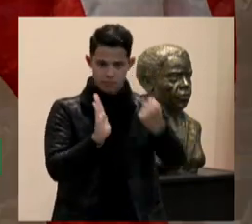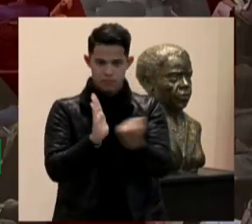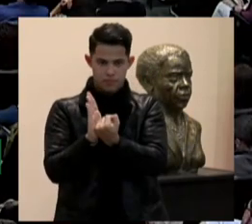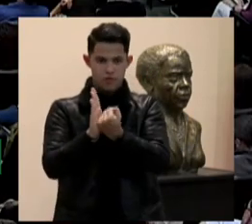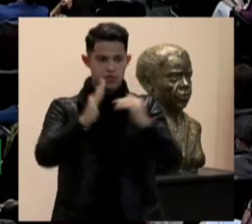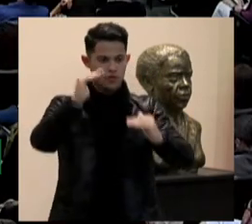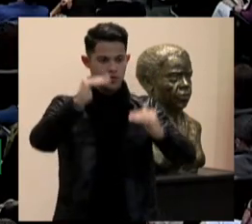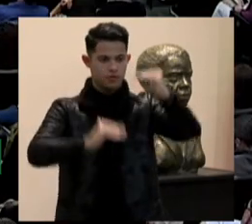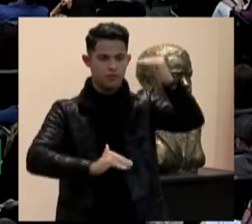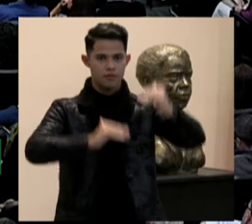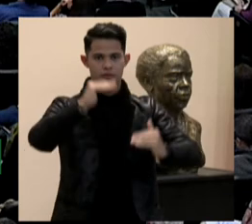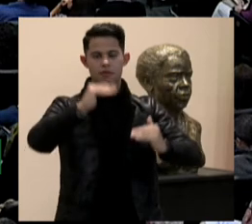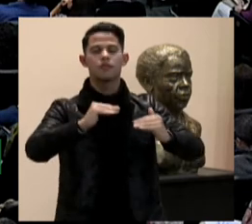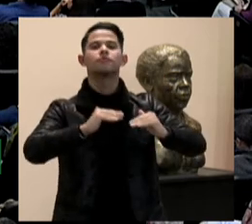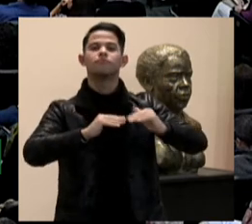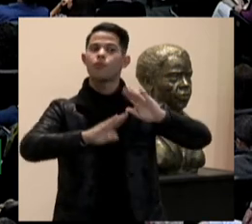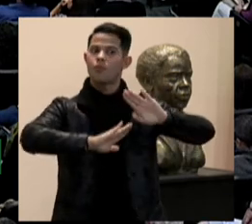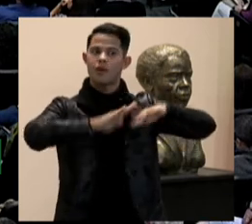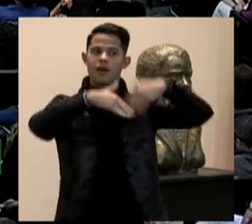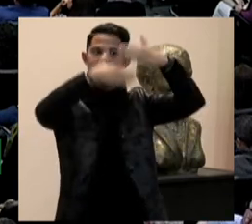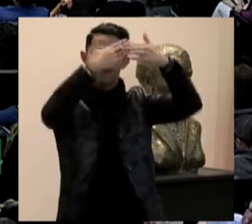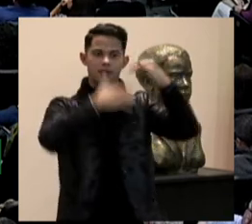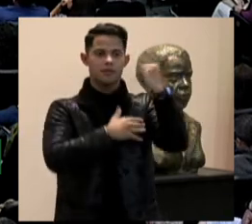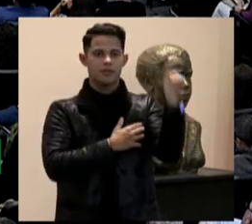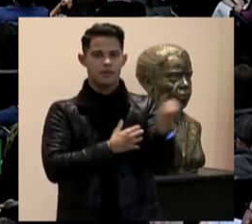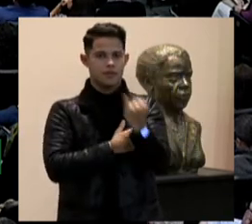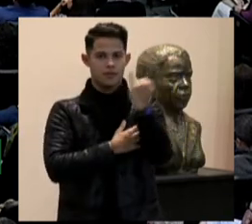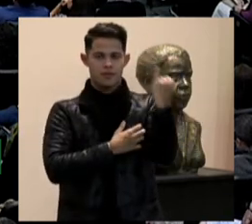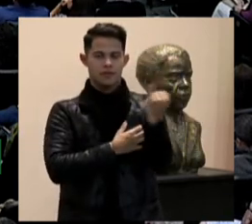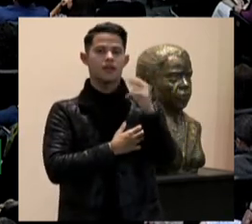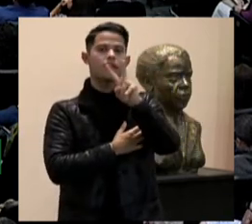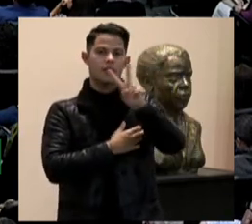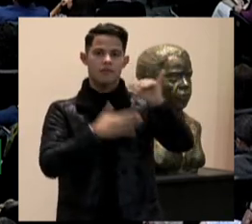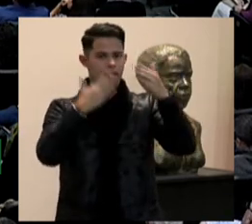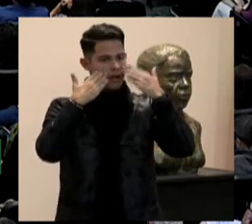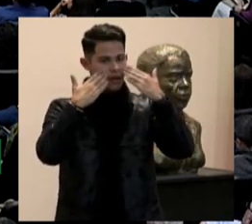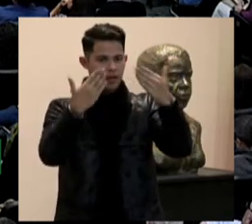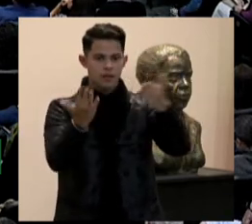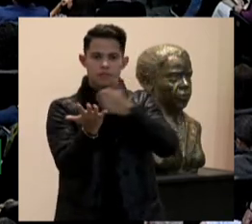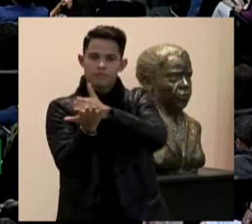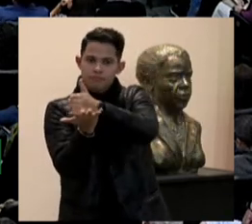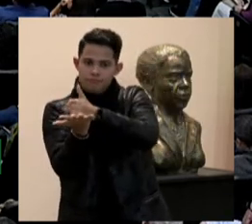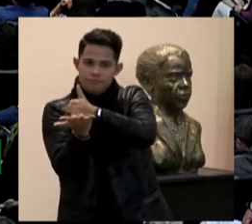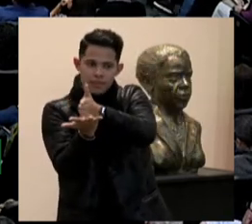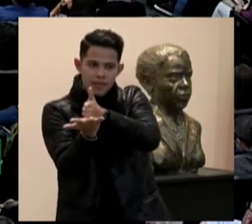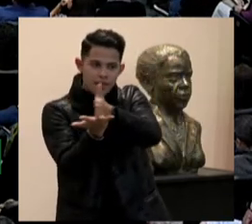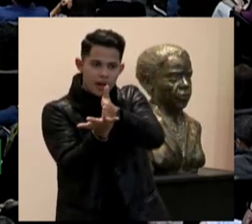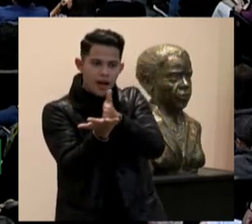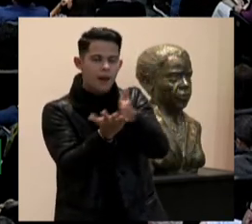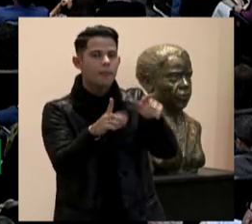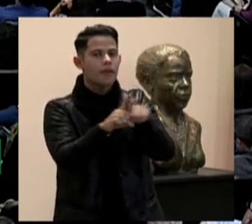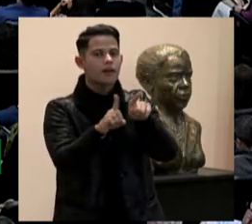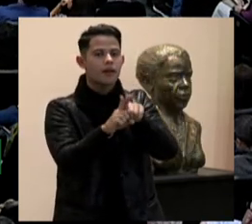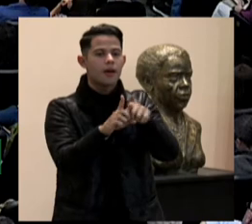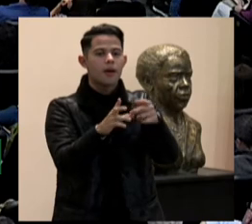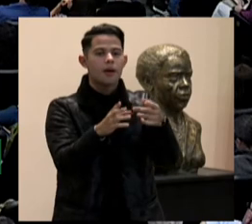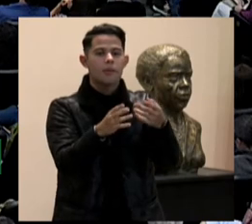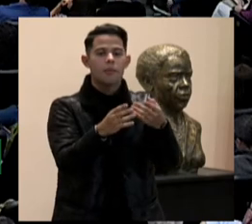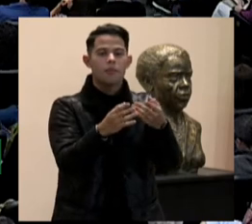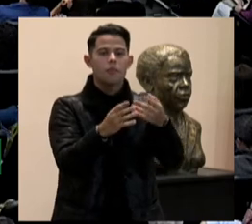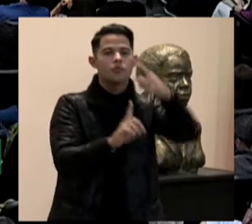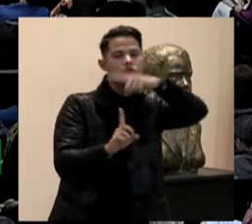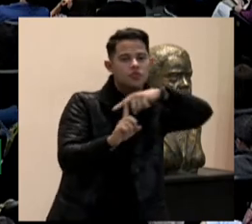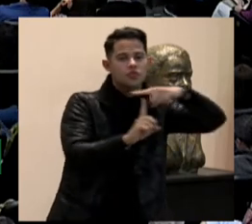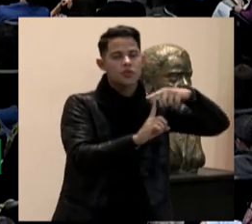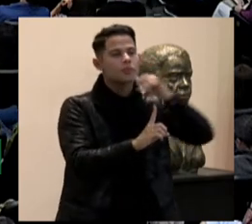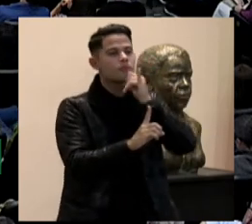um avanço bem importante, e isso vai aparecer, inclusive, em todas as etapas e modalidades. Aparece na educação básica,